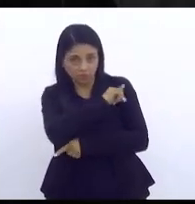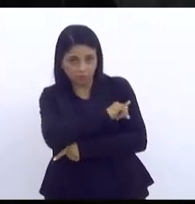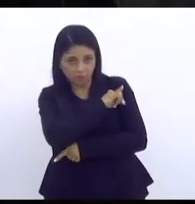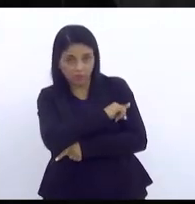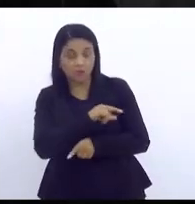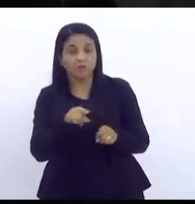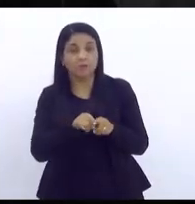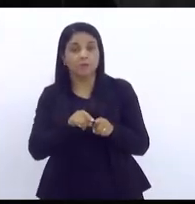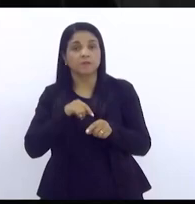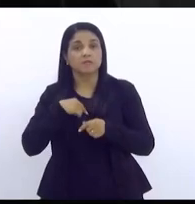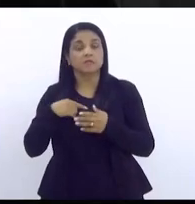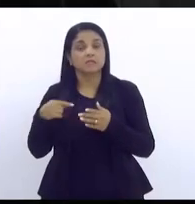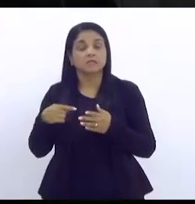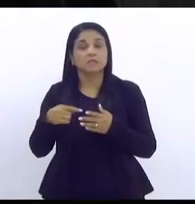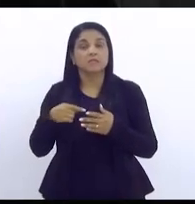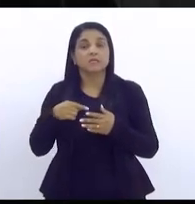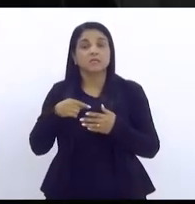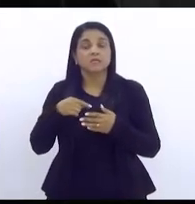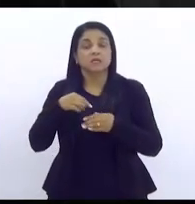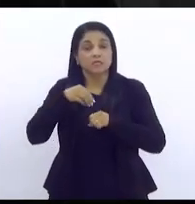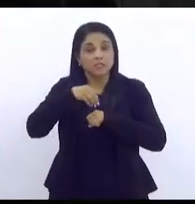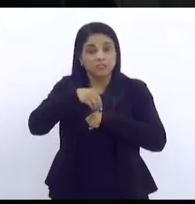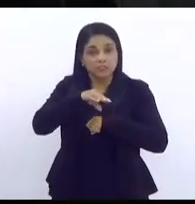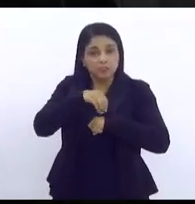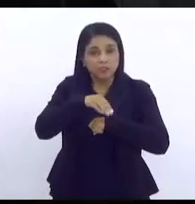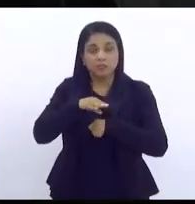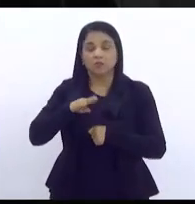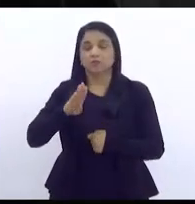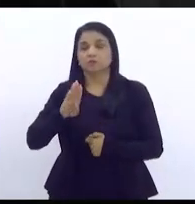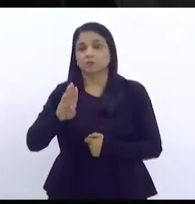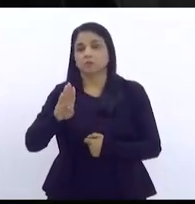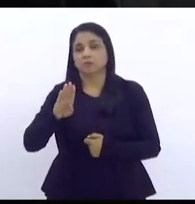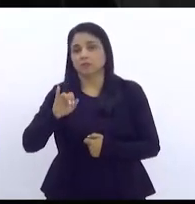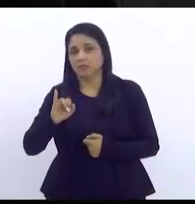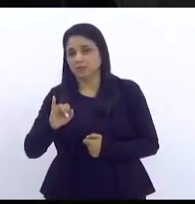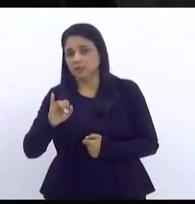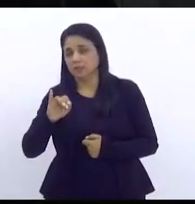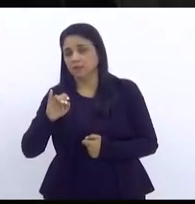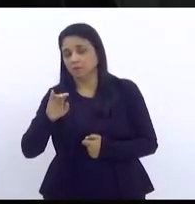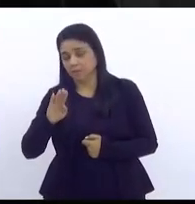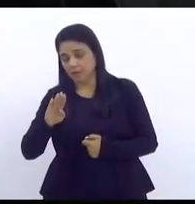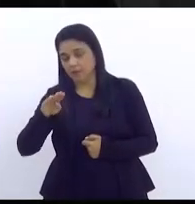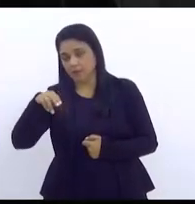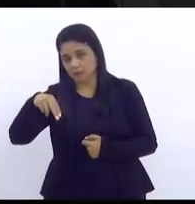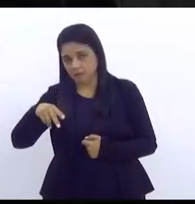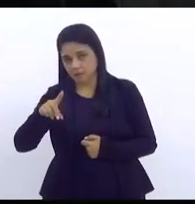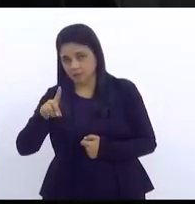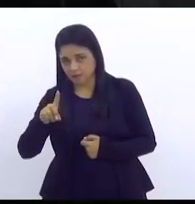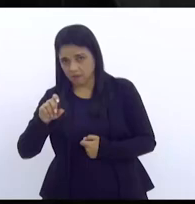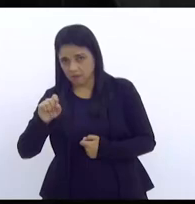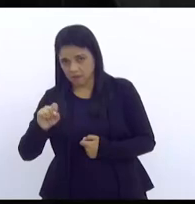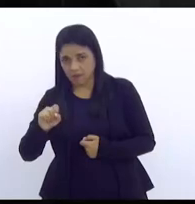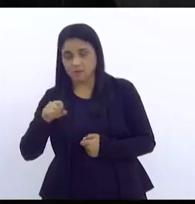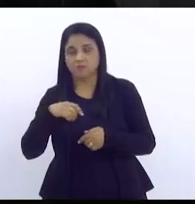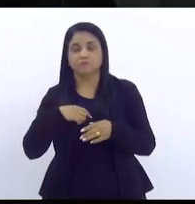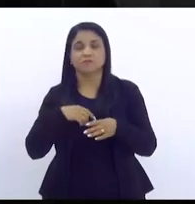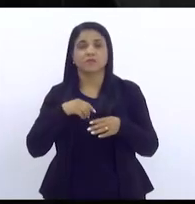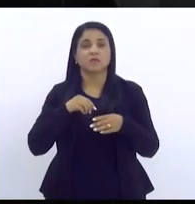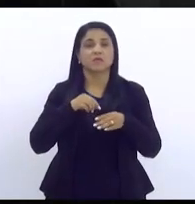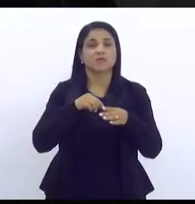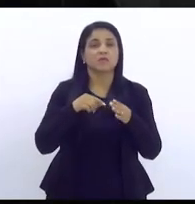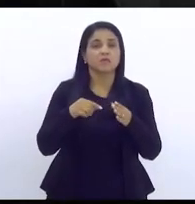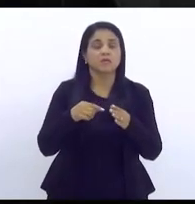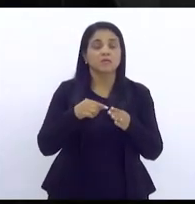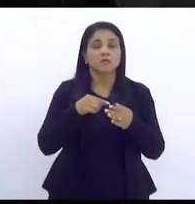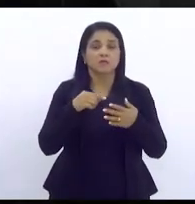indicadores do BNDS que foram utilizados naquela ocasião né se fez indicadores jurídicos Para viabilizar